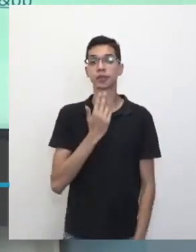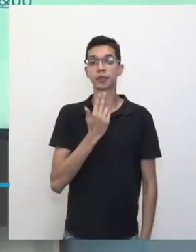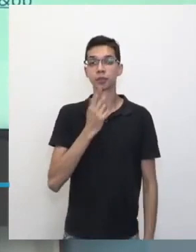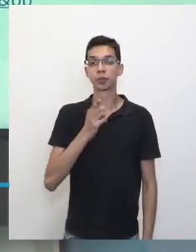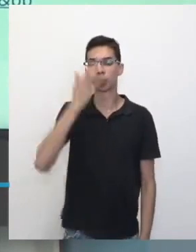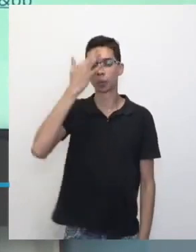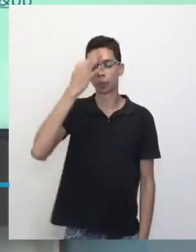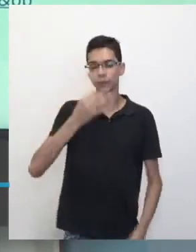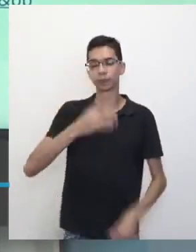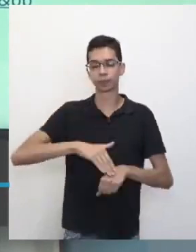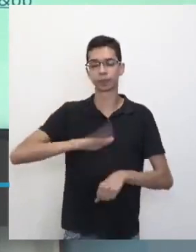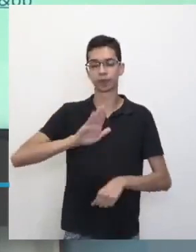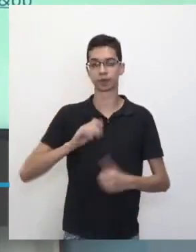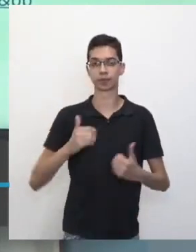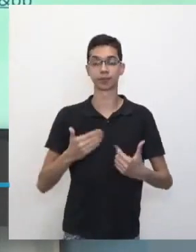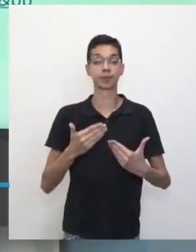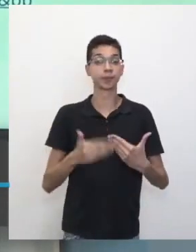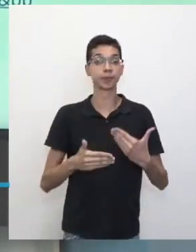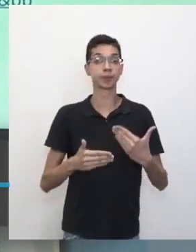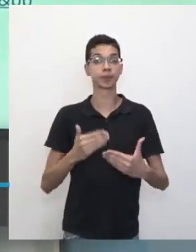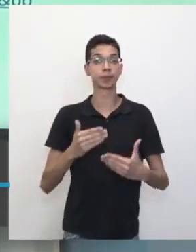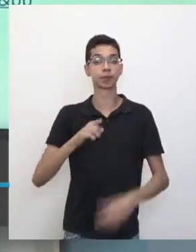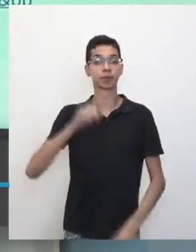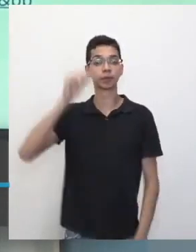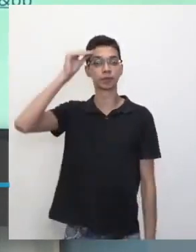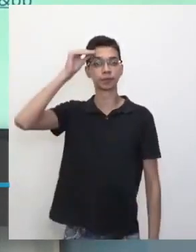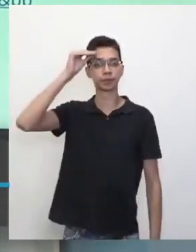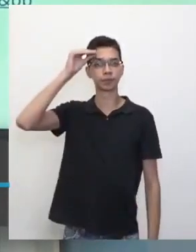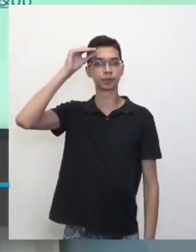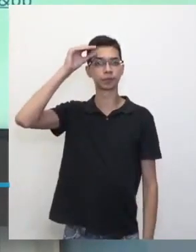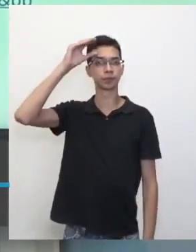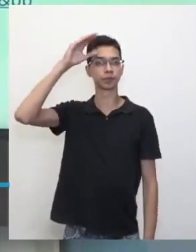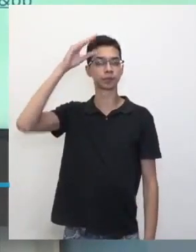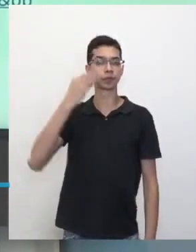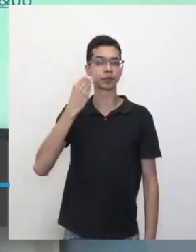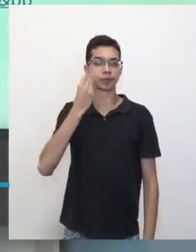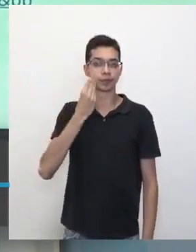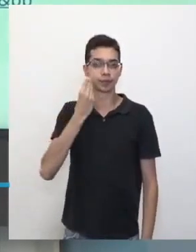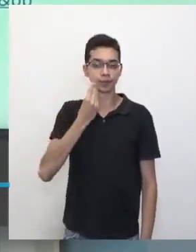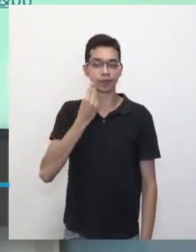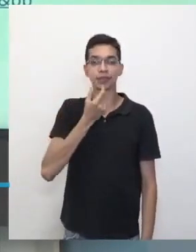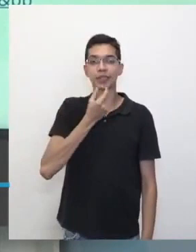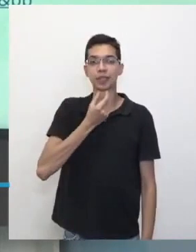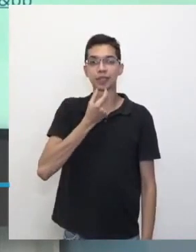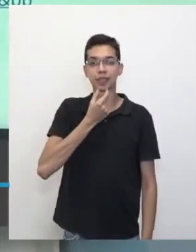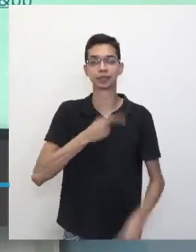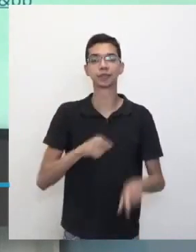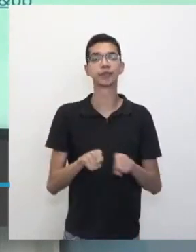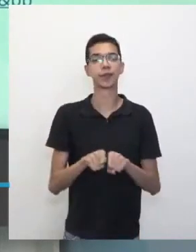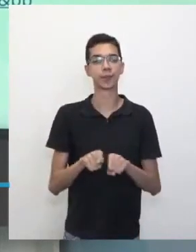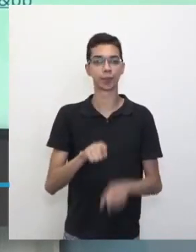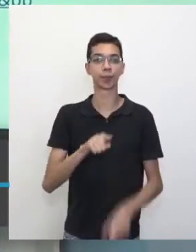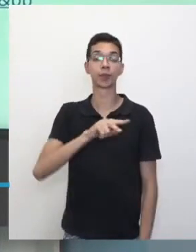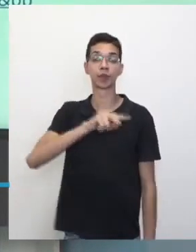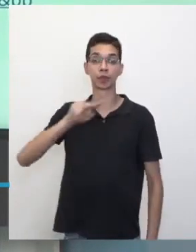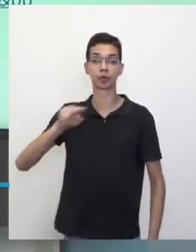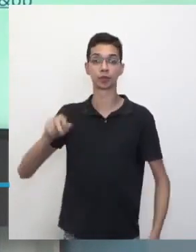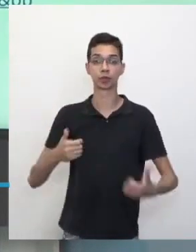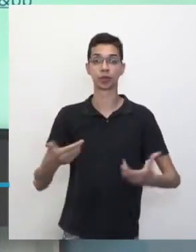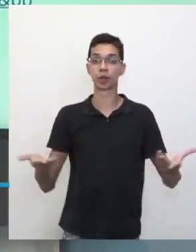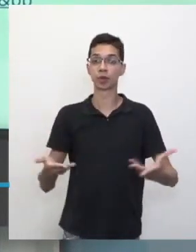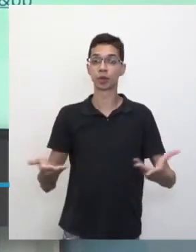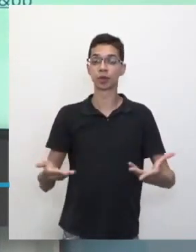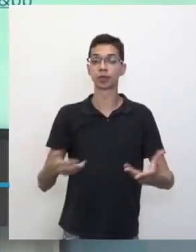entender um pouco mais. E à medida que você vai crescendo no inglês, você vai também aumentando o seu nível lá de leitura. Tá? E o que a gente vai fazer agora é